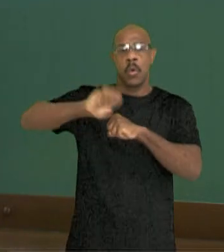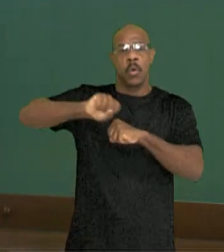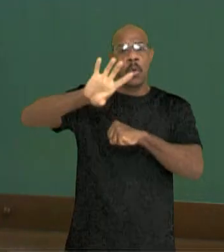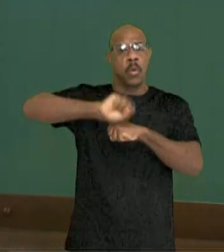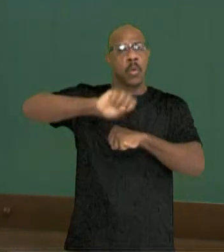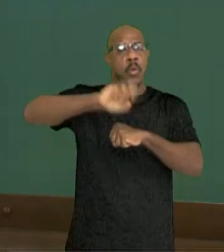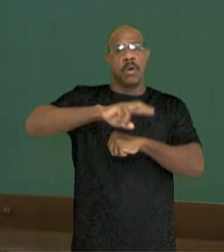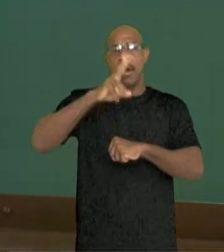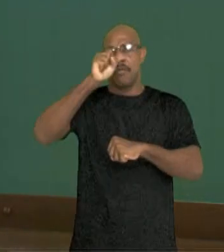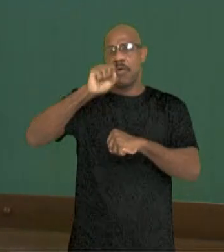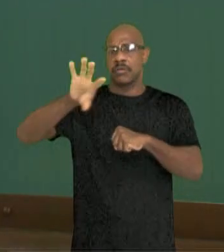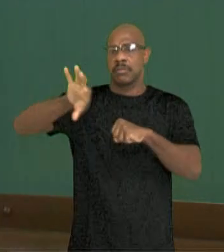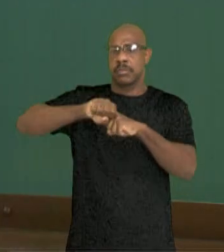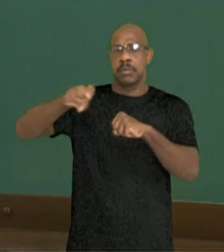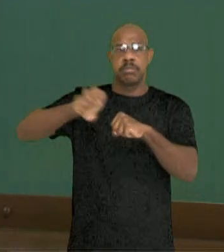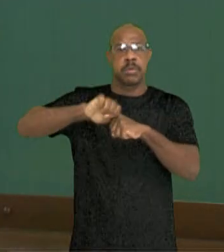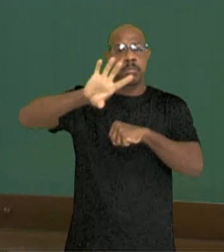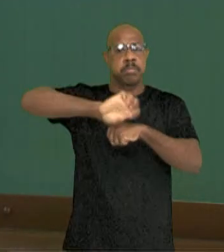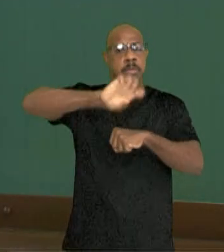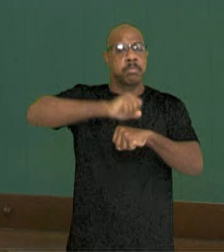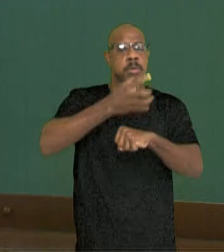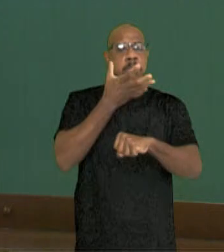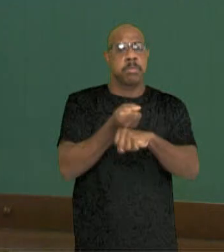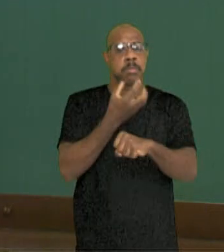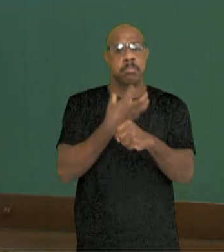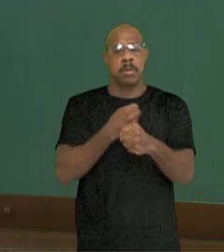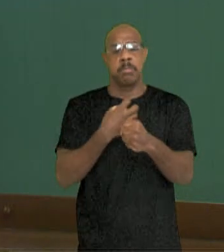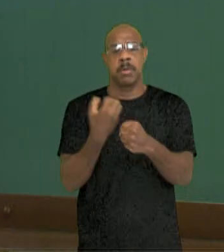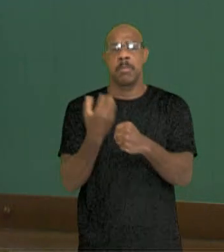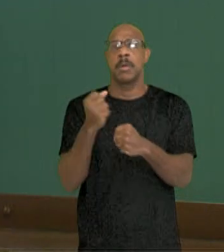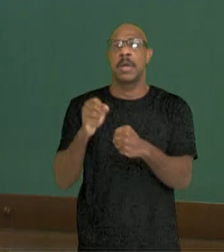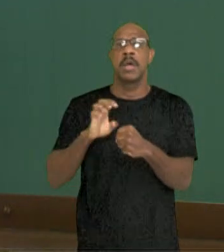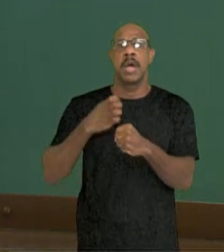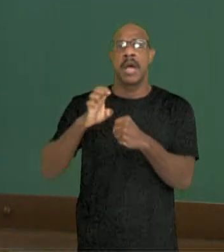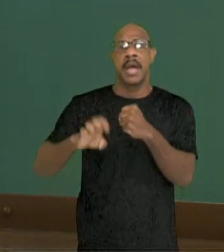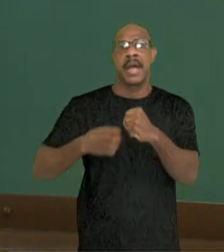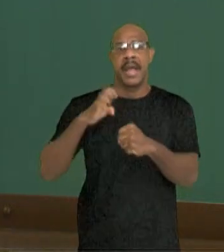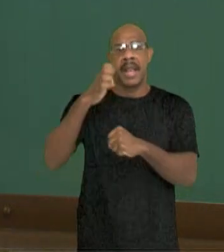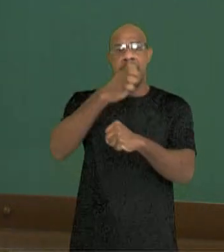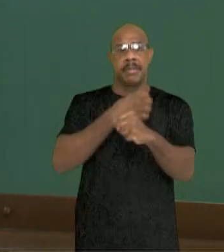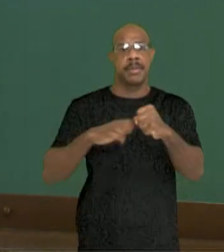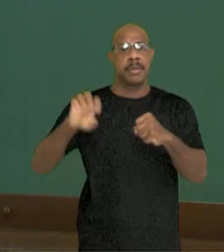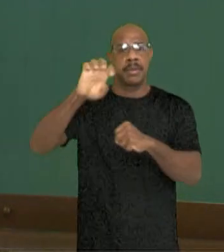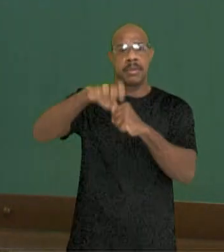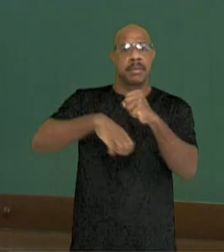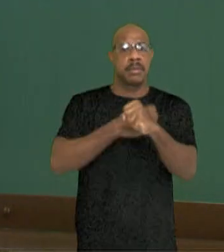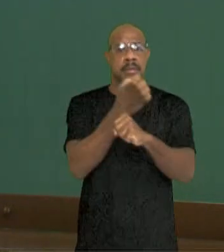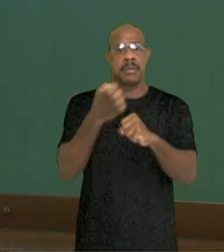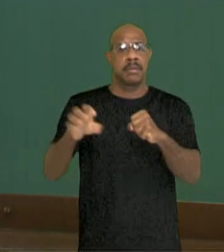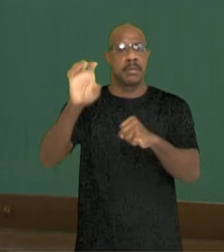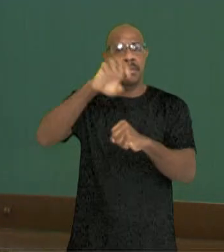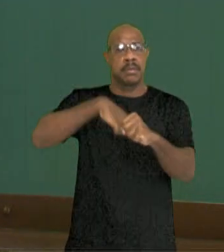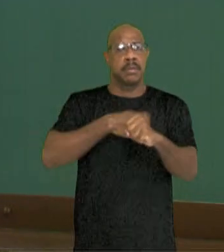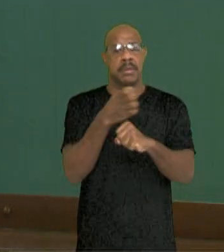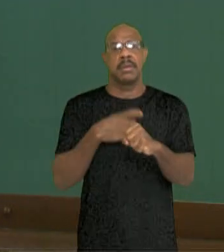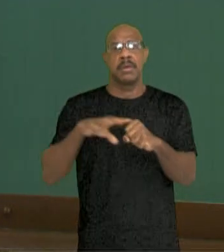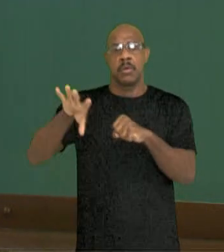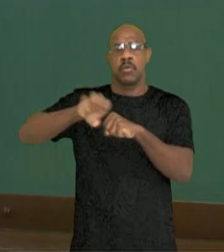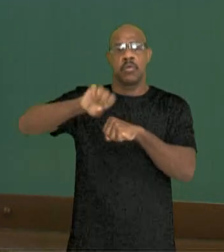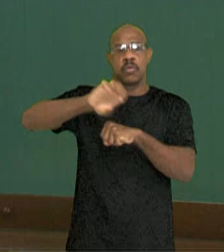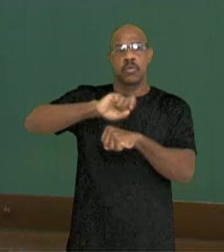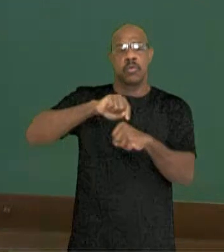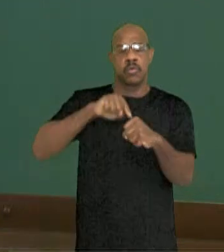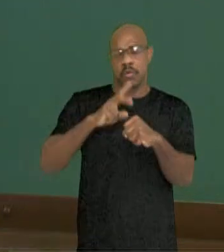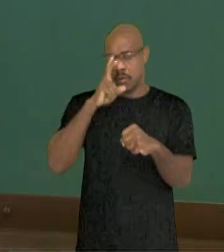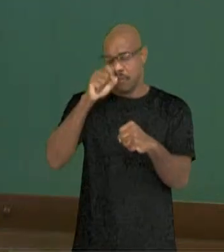mais fortemente os elétrons. E nós temos o oxigênio bastante eletronegativo, o cloro, o flúor.